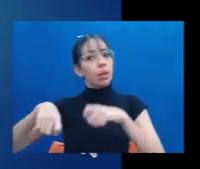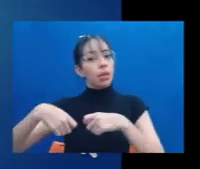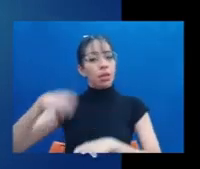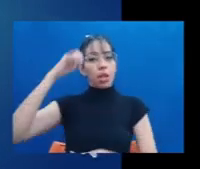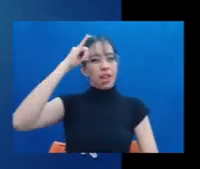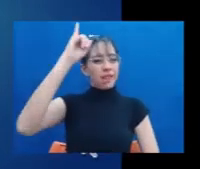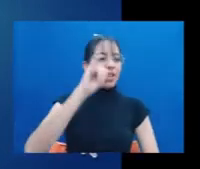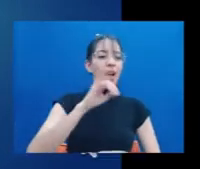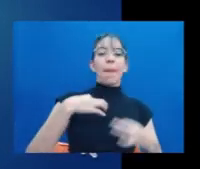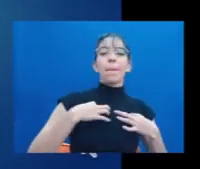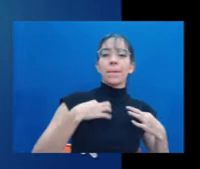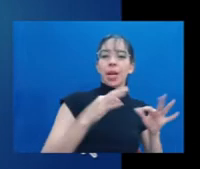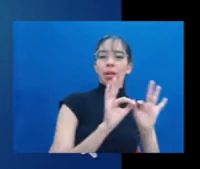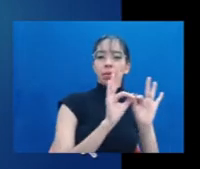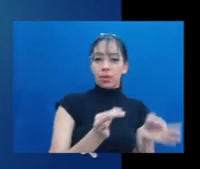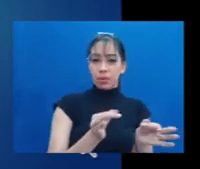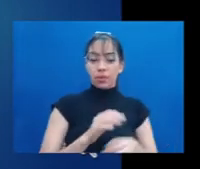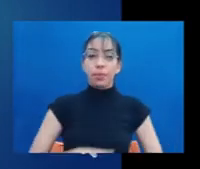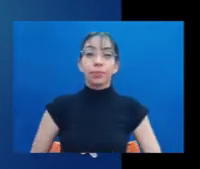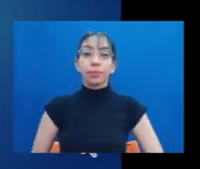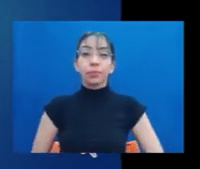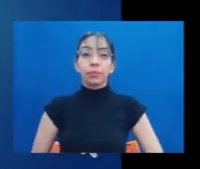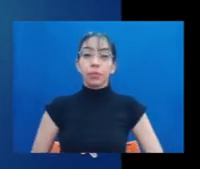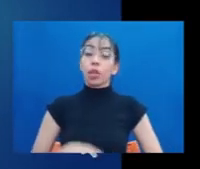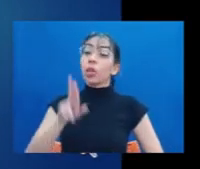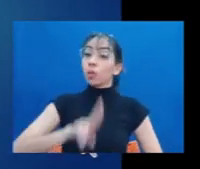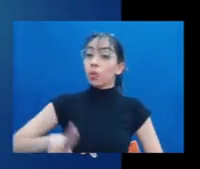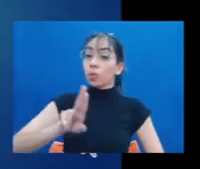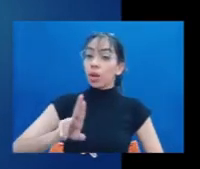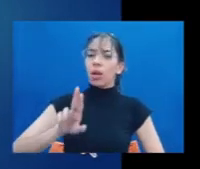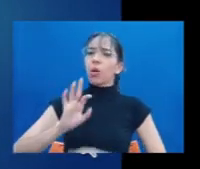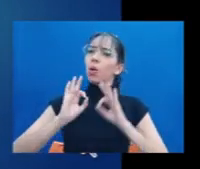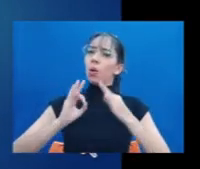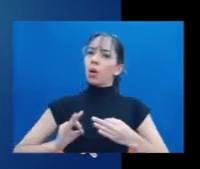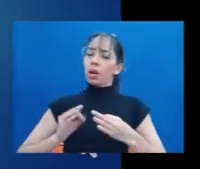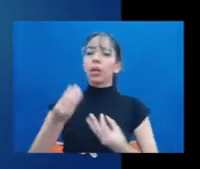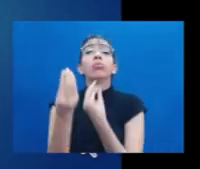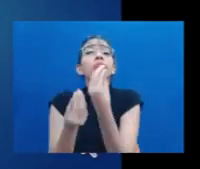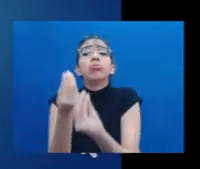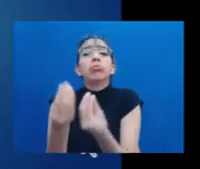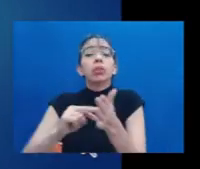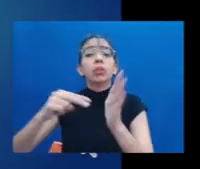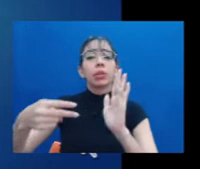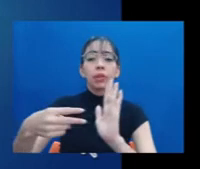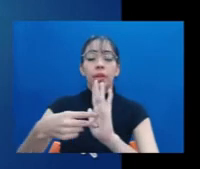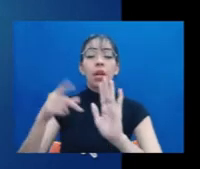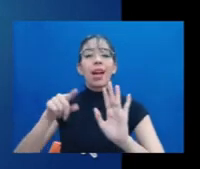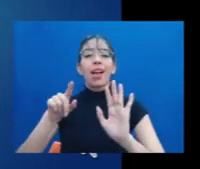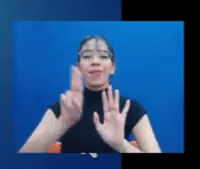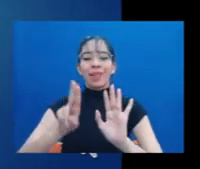O mais recomendado é que seja jaleco de algodão. E, obviamente, usado de forma correta. O que que é isso? Que ele